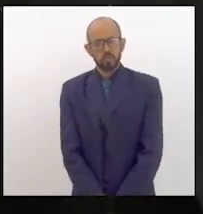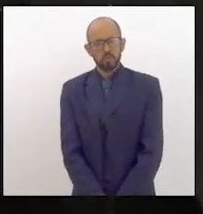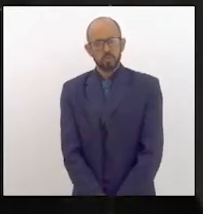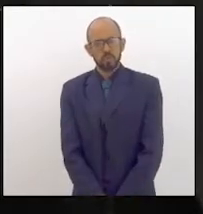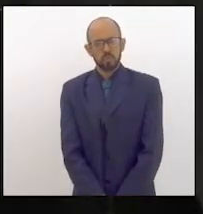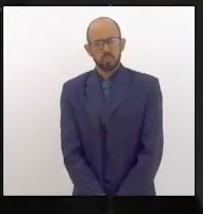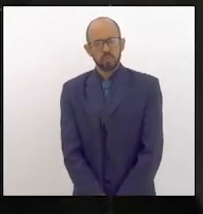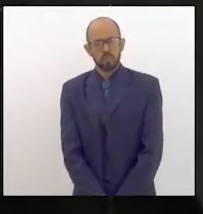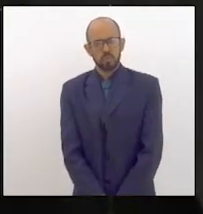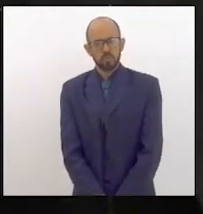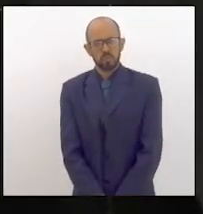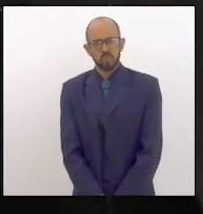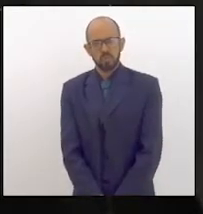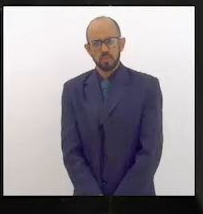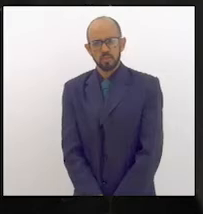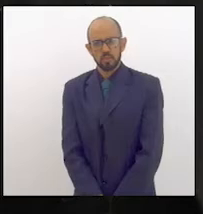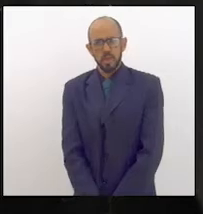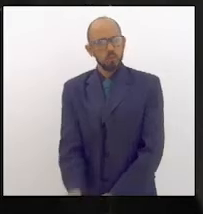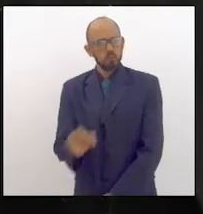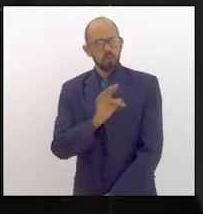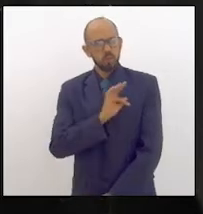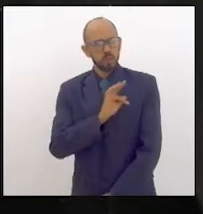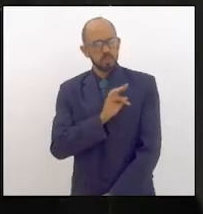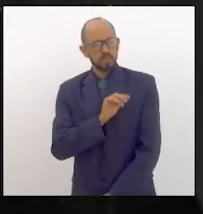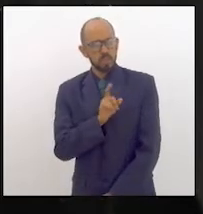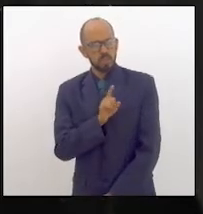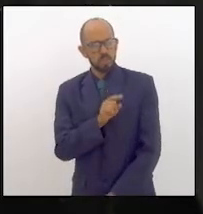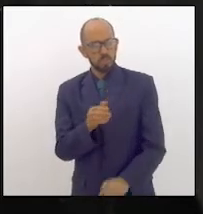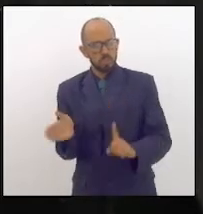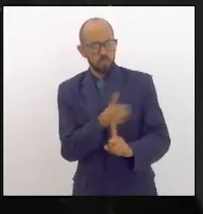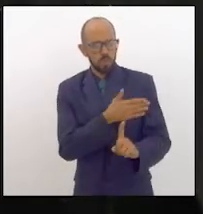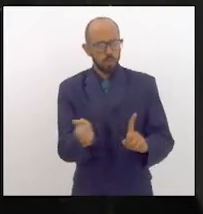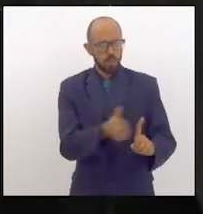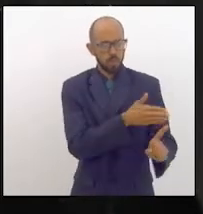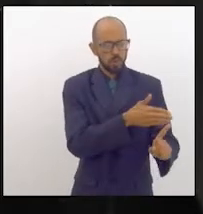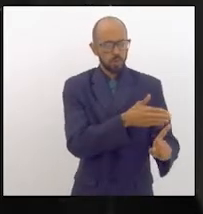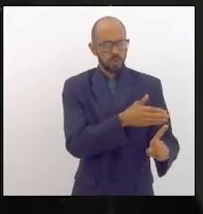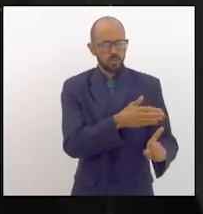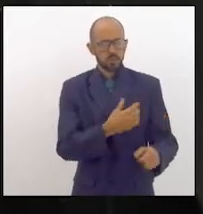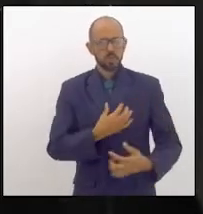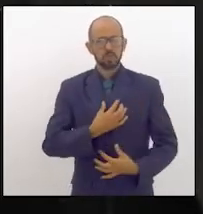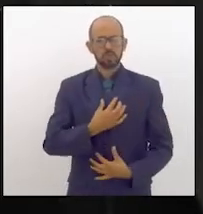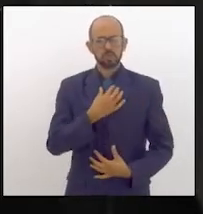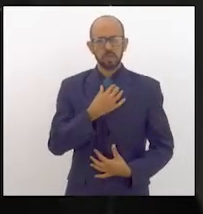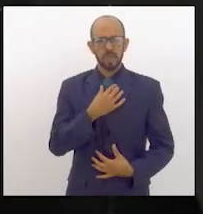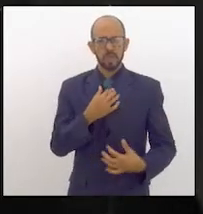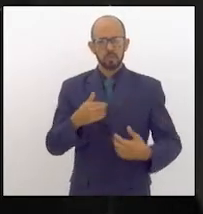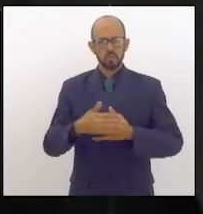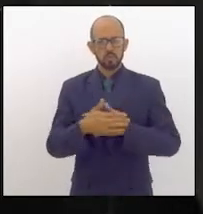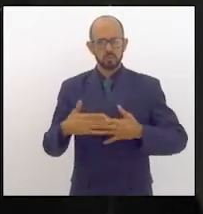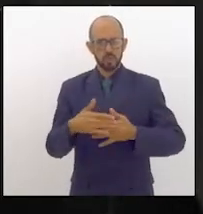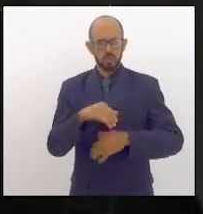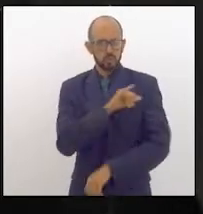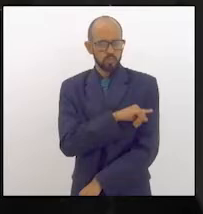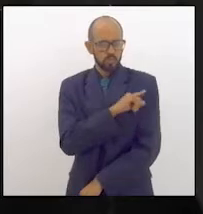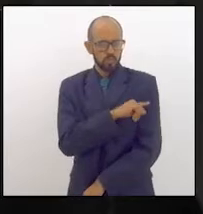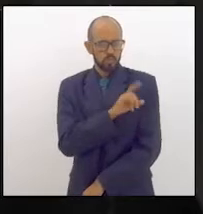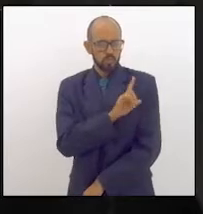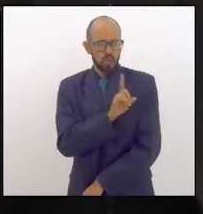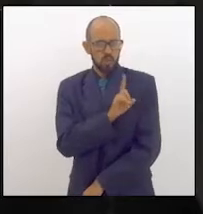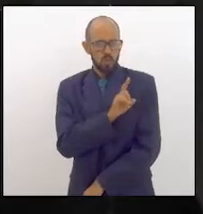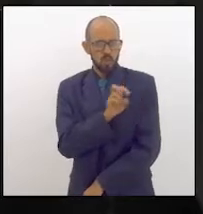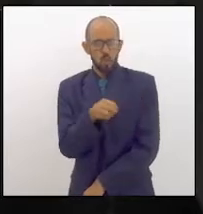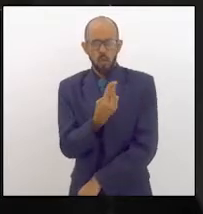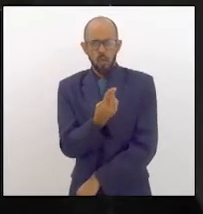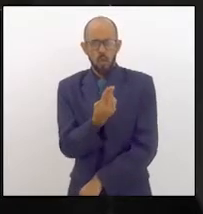porque Renata polícia não dá para cara me pessoa que anda de terra no centro do Rio polícia na romba porta